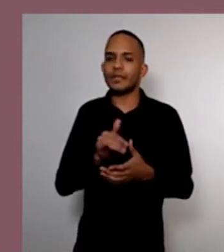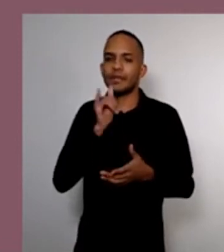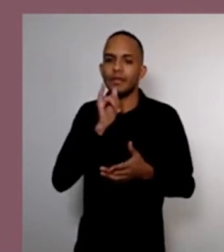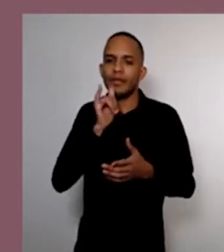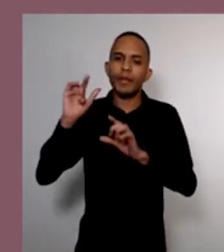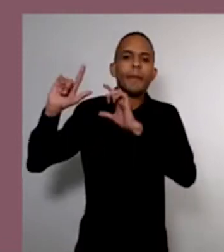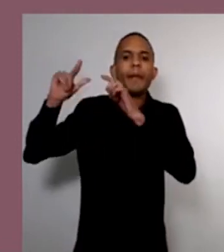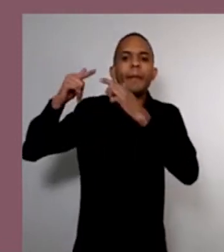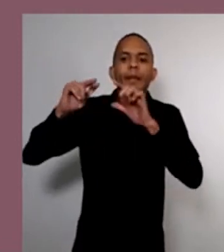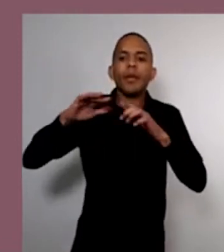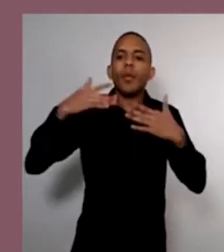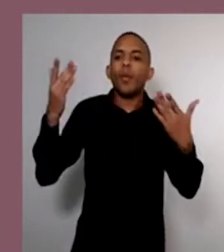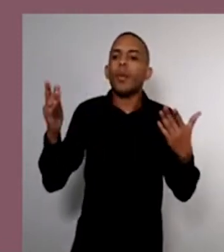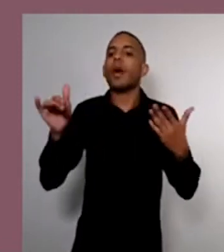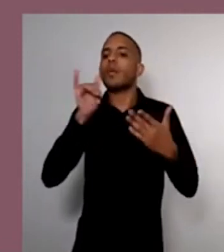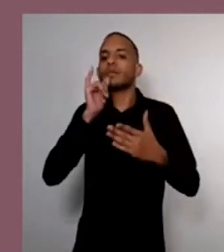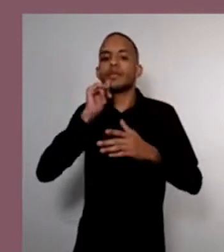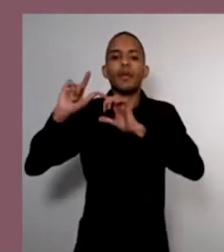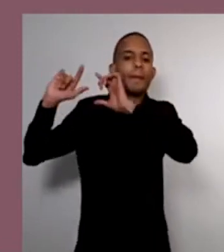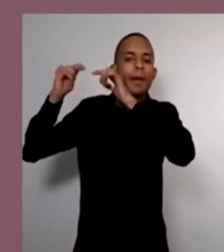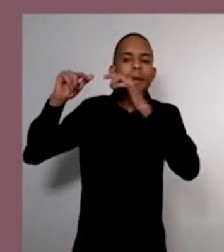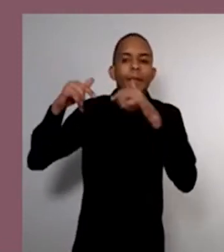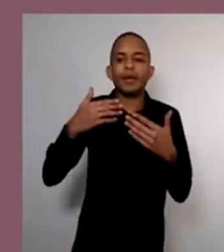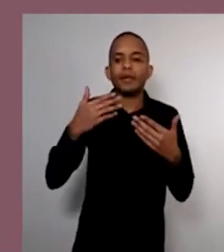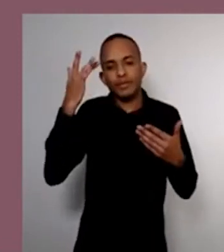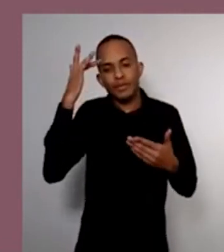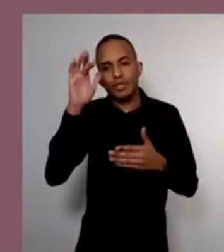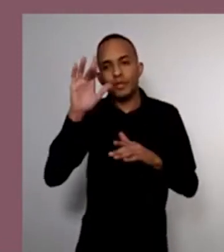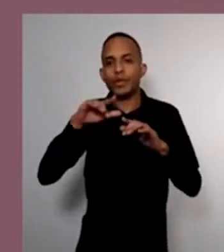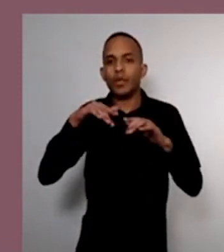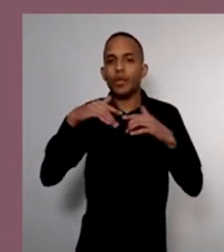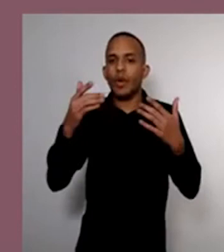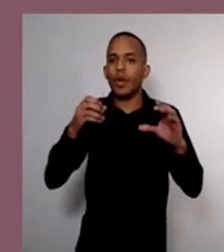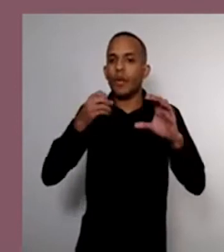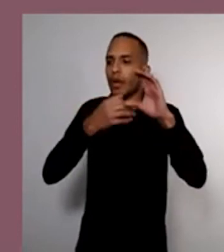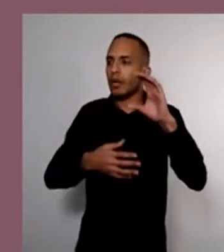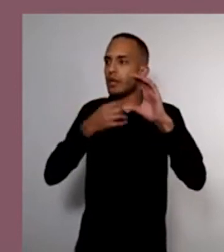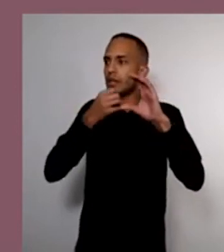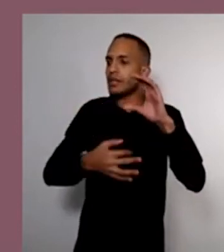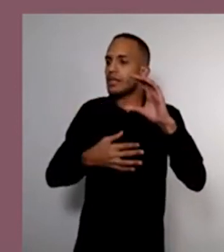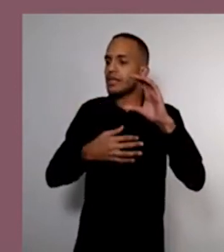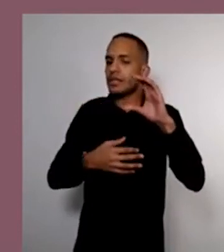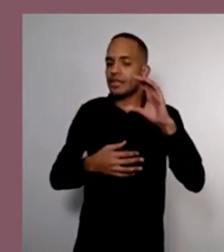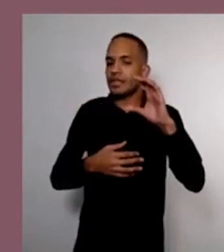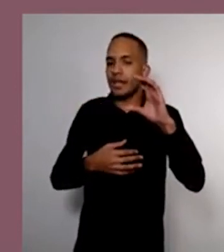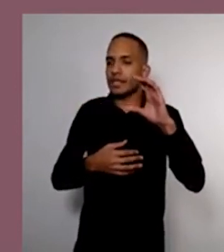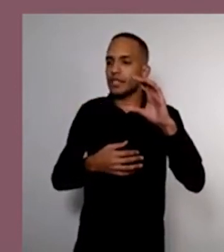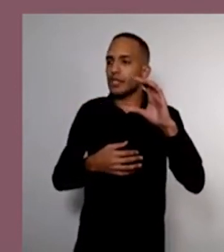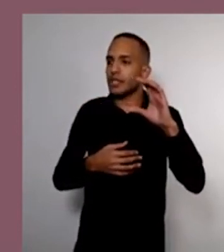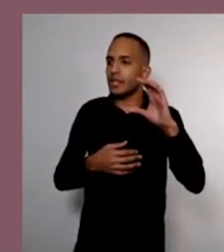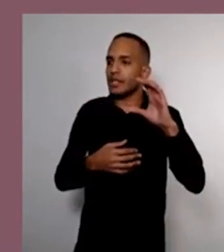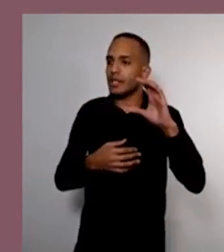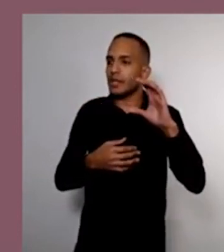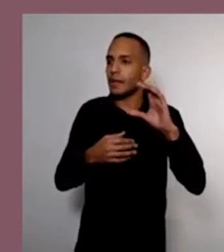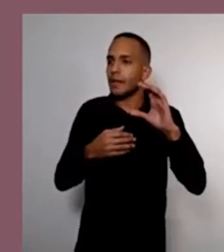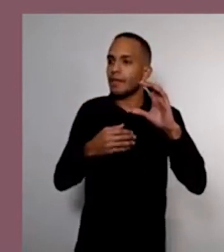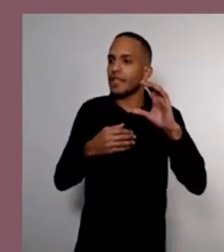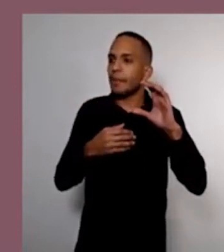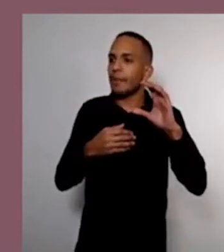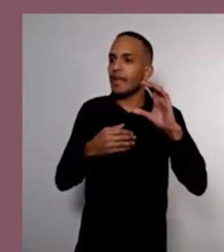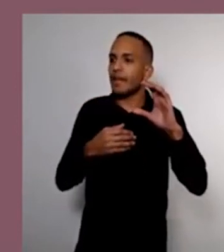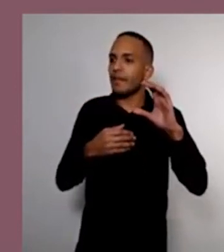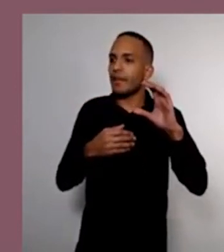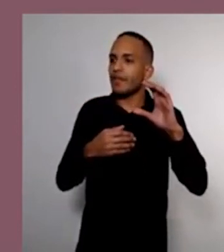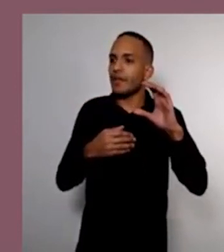nossa árvore genealógica, eu não sei quais são as minhas quais são as características originais do meu povo, mas